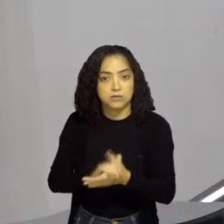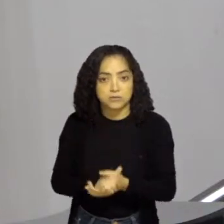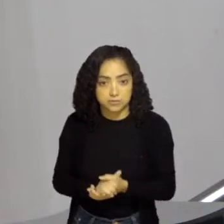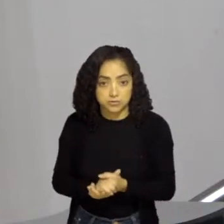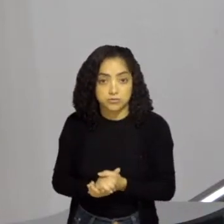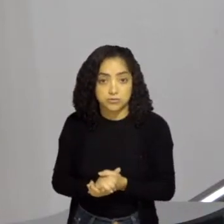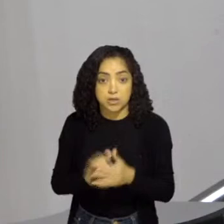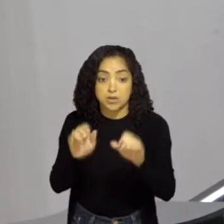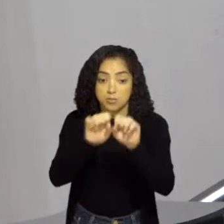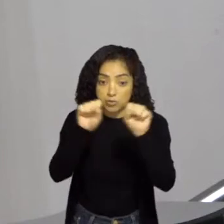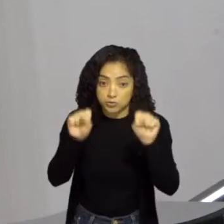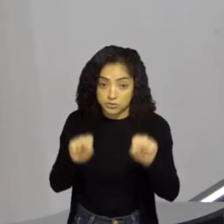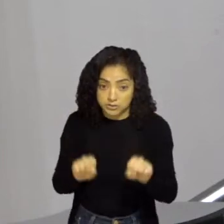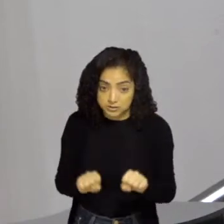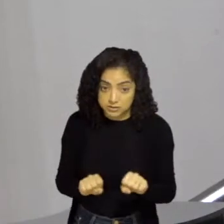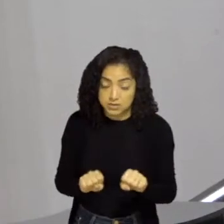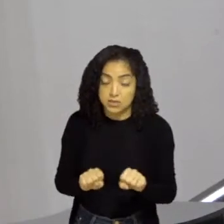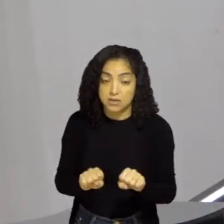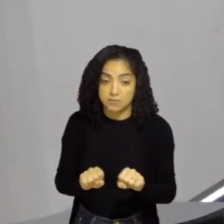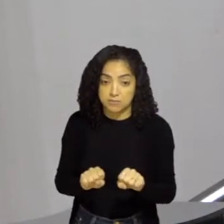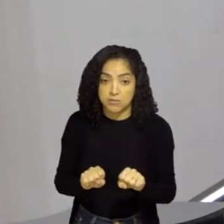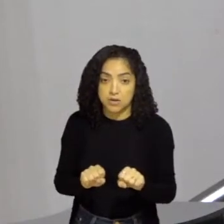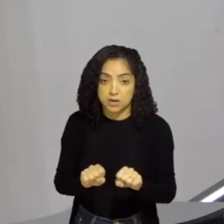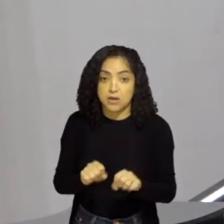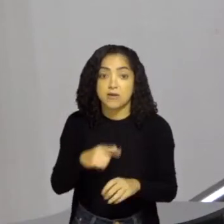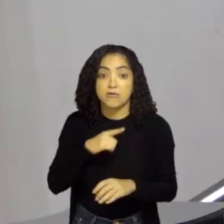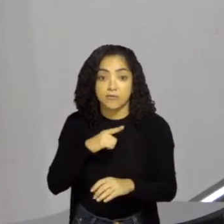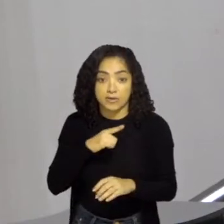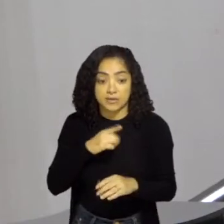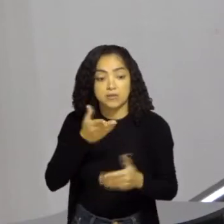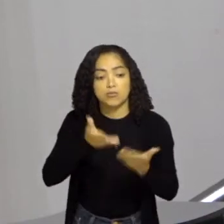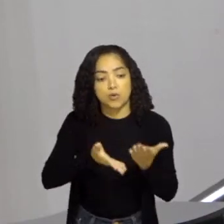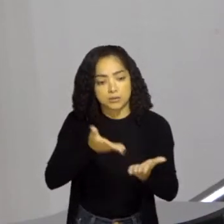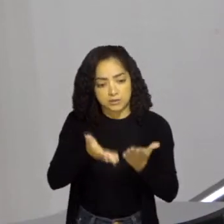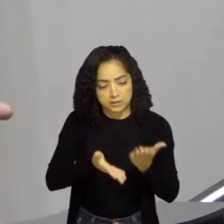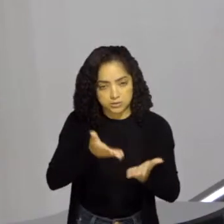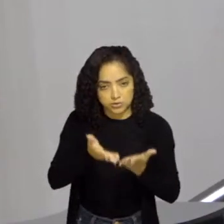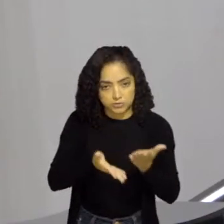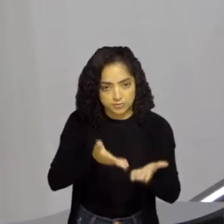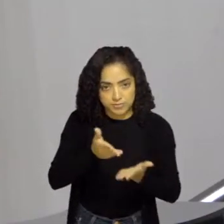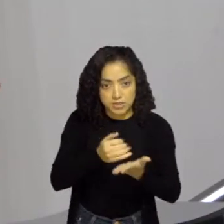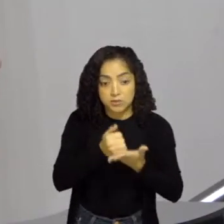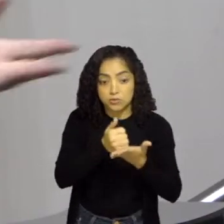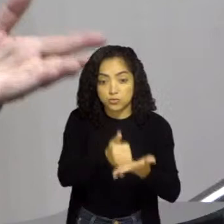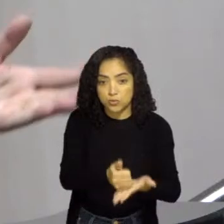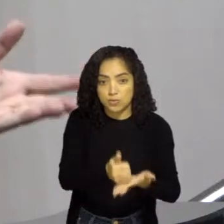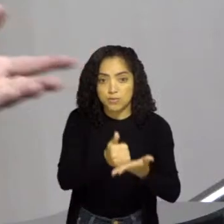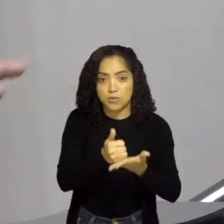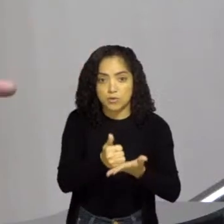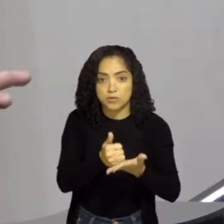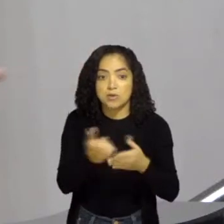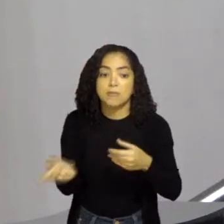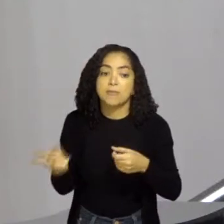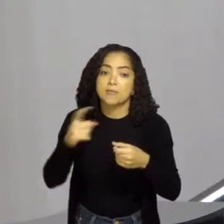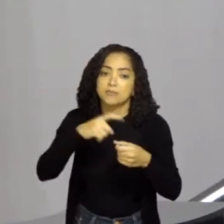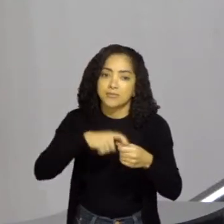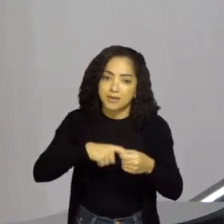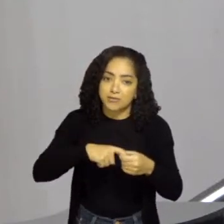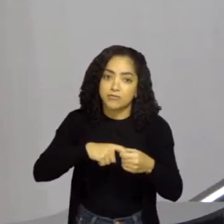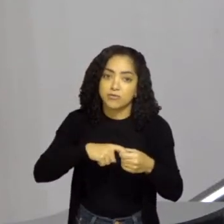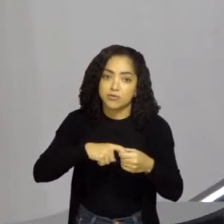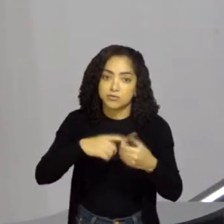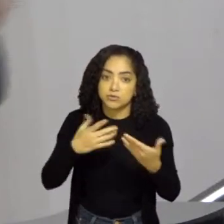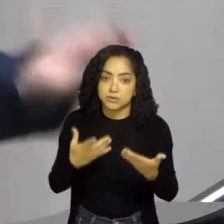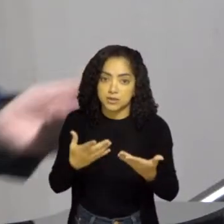assistente social, vai ter um atendimento e vai ser reinserido no